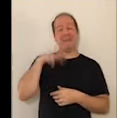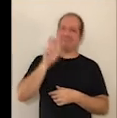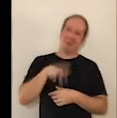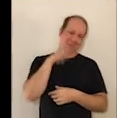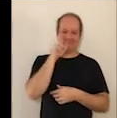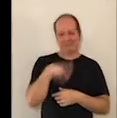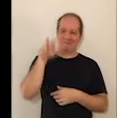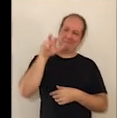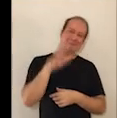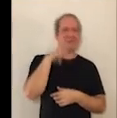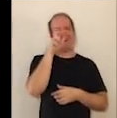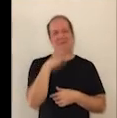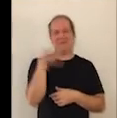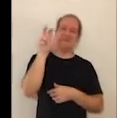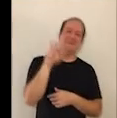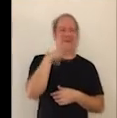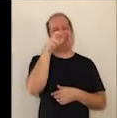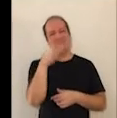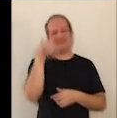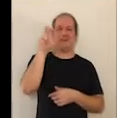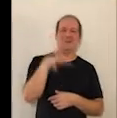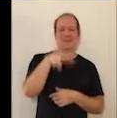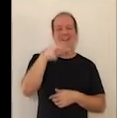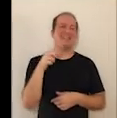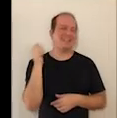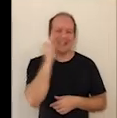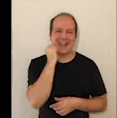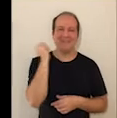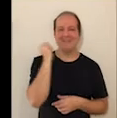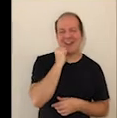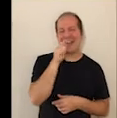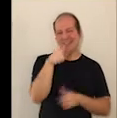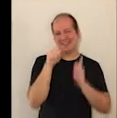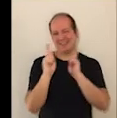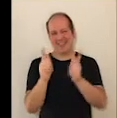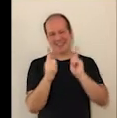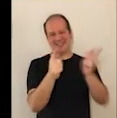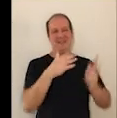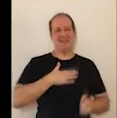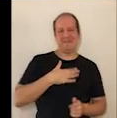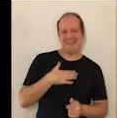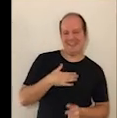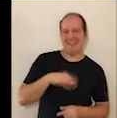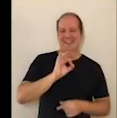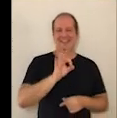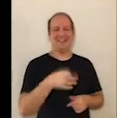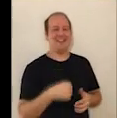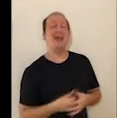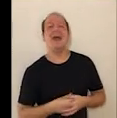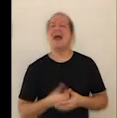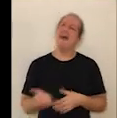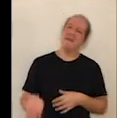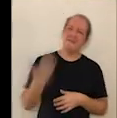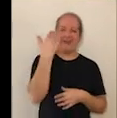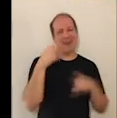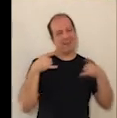subindo a escada. Seu salafrário, está se divertindo às minhas custas, não é?